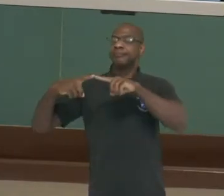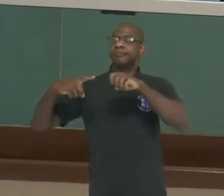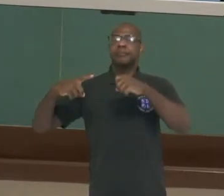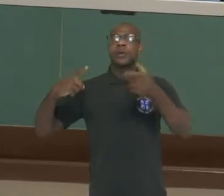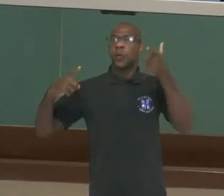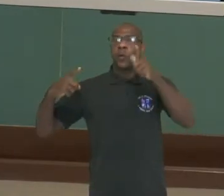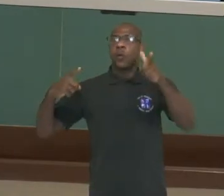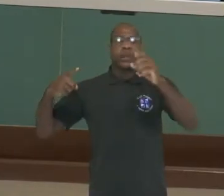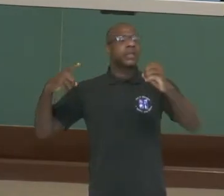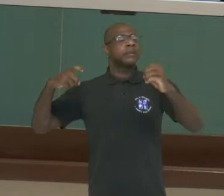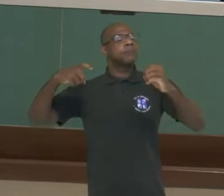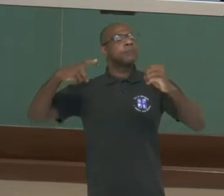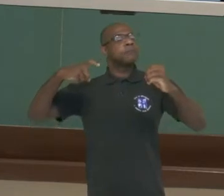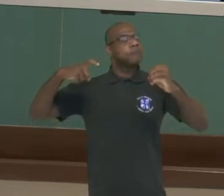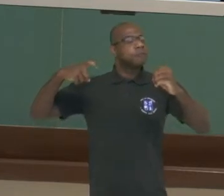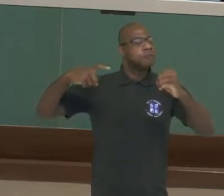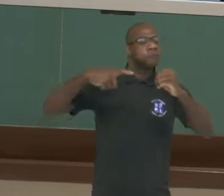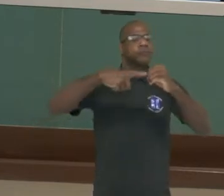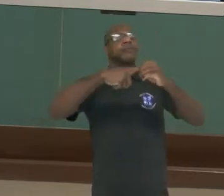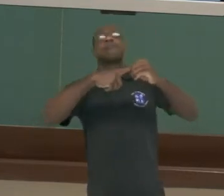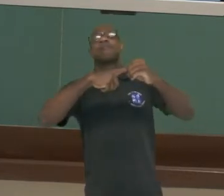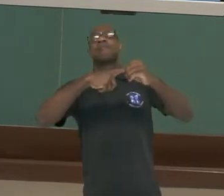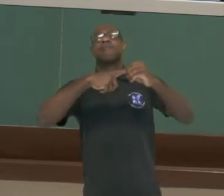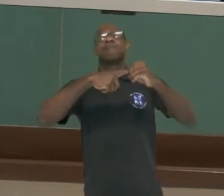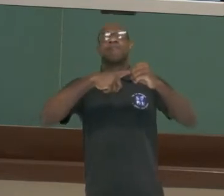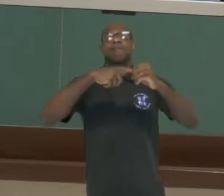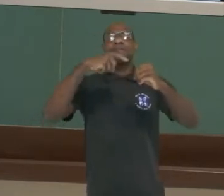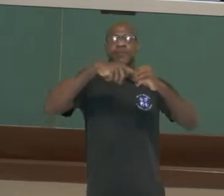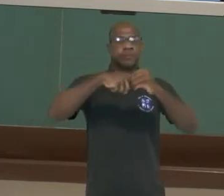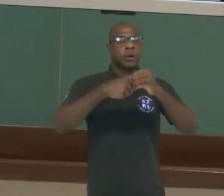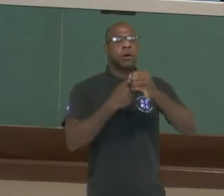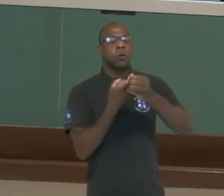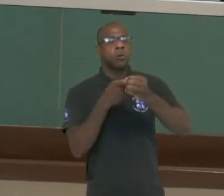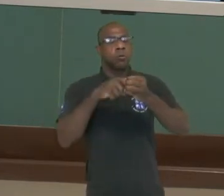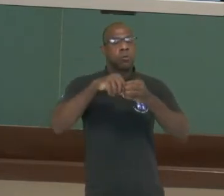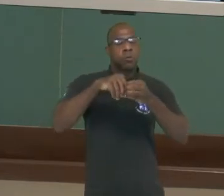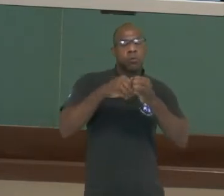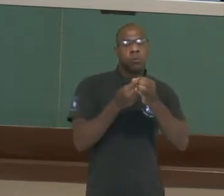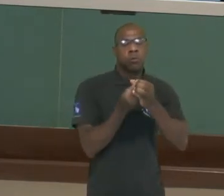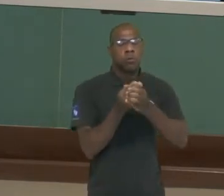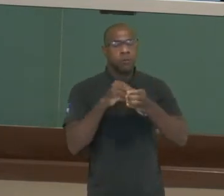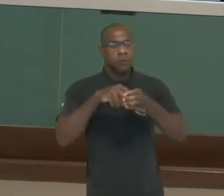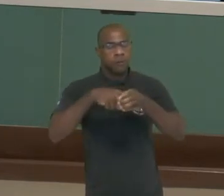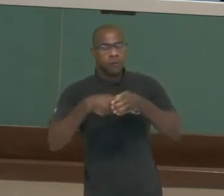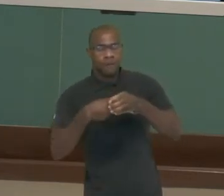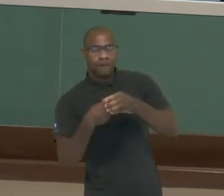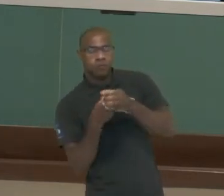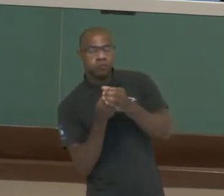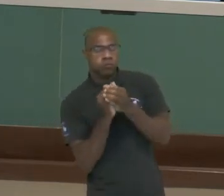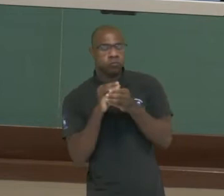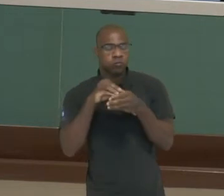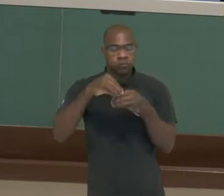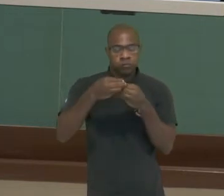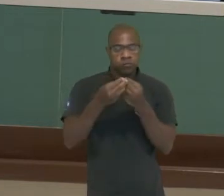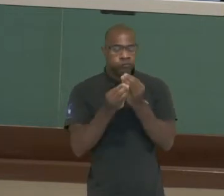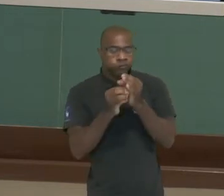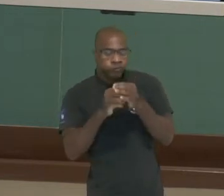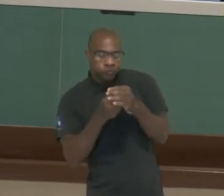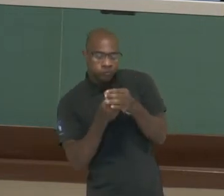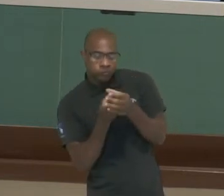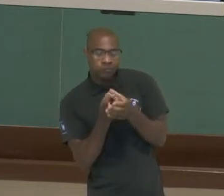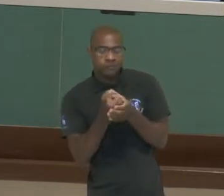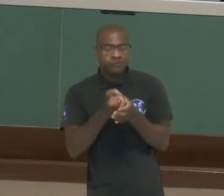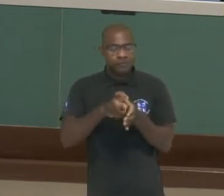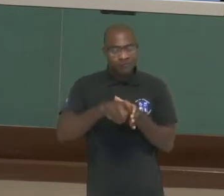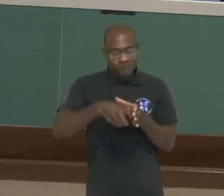consiga entrar neste óvulo, consiga fecundar este óvulo, o indivíduo que será gerado a partir